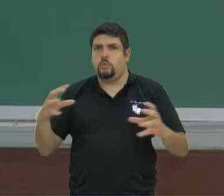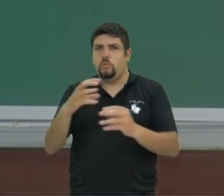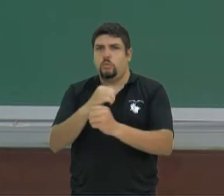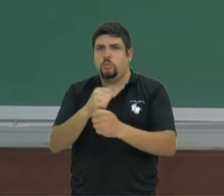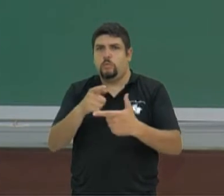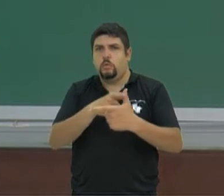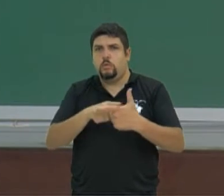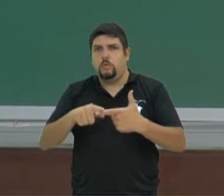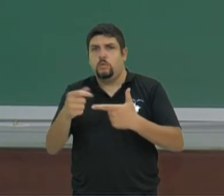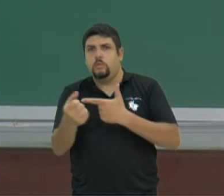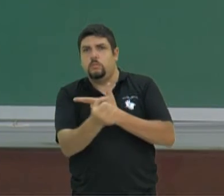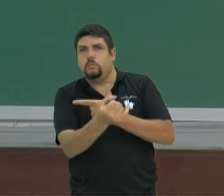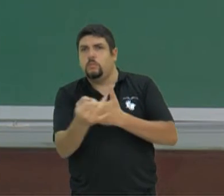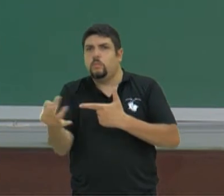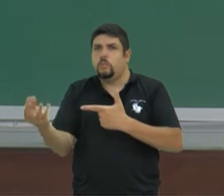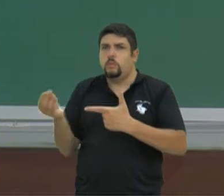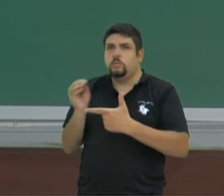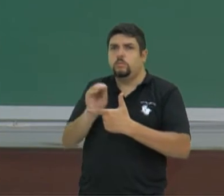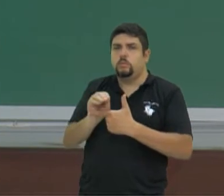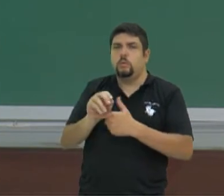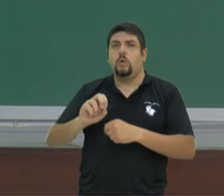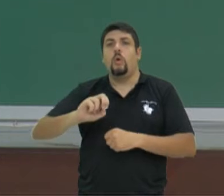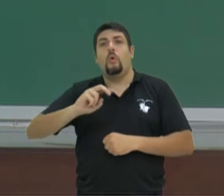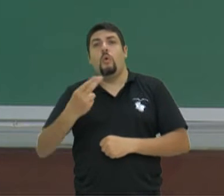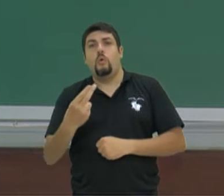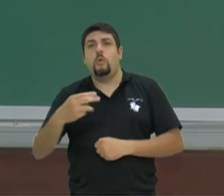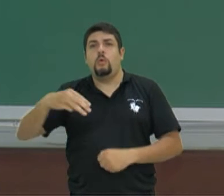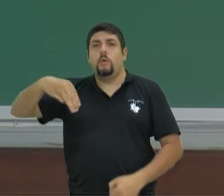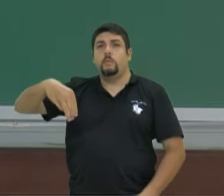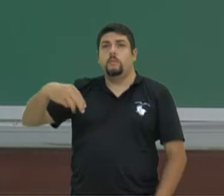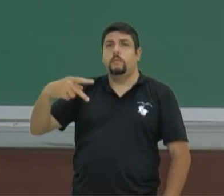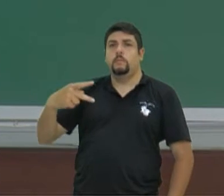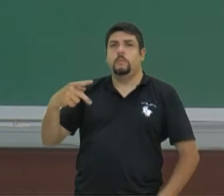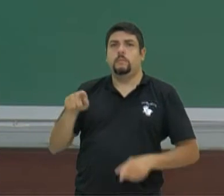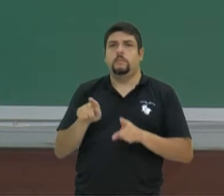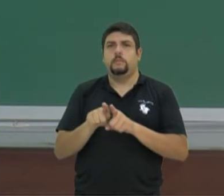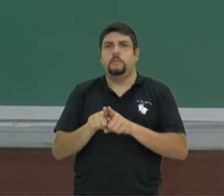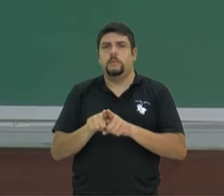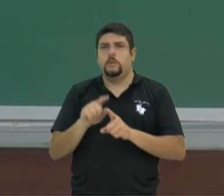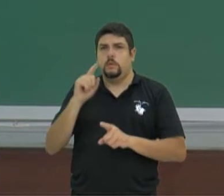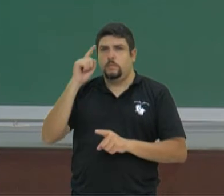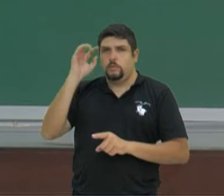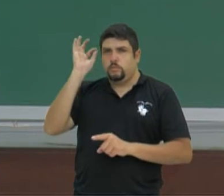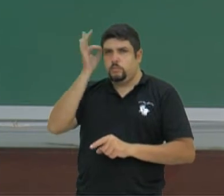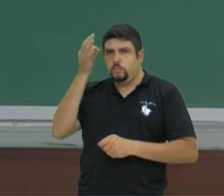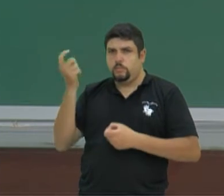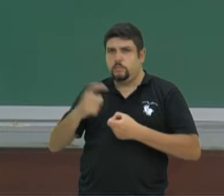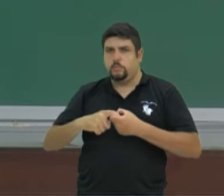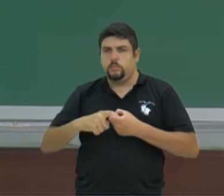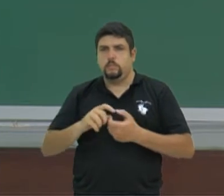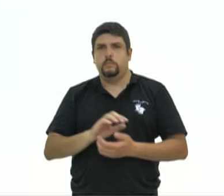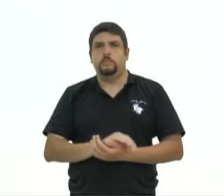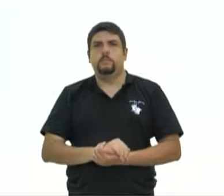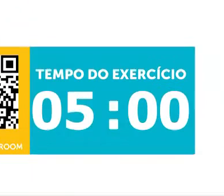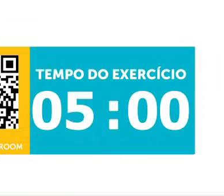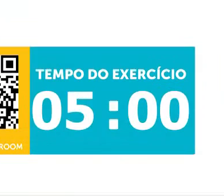pela quantidade, ou você pode fazer pelo processo da média ponderada também, tá bom? Pense um pouquinho, a gente já volta com a resposta.